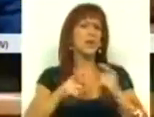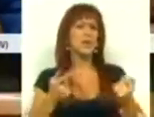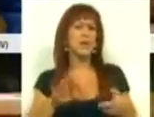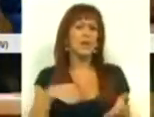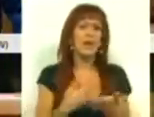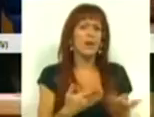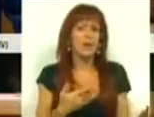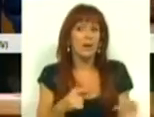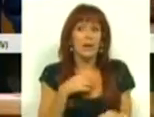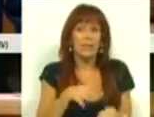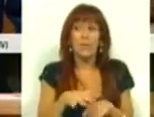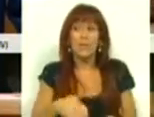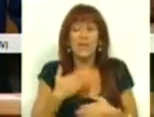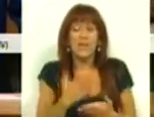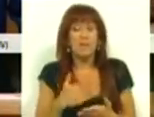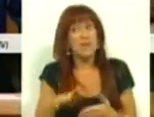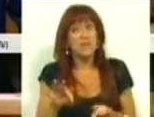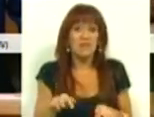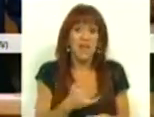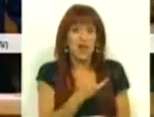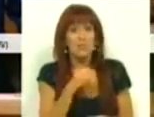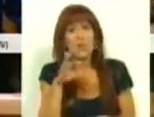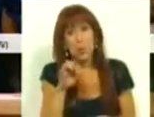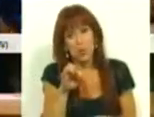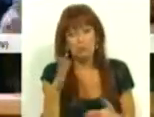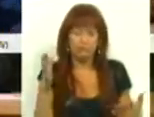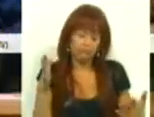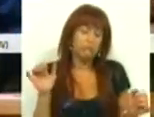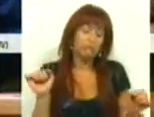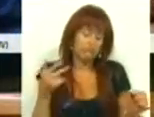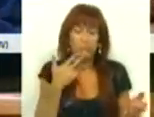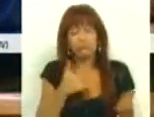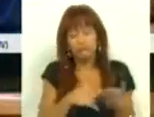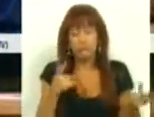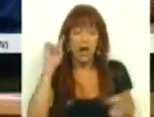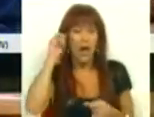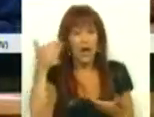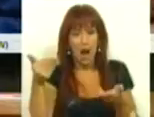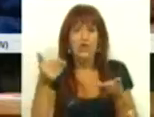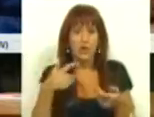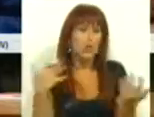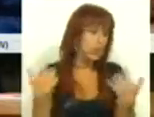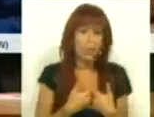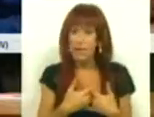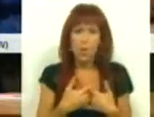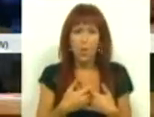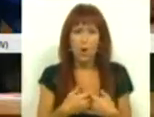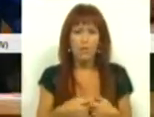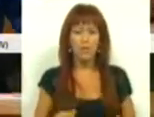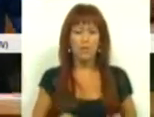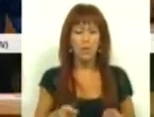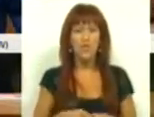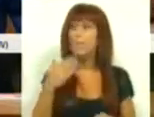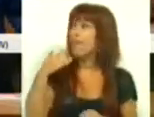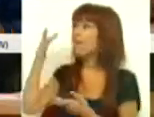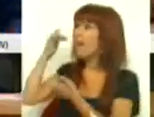cujos efeitos foram mais sentidos a partir do final de 2008. Sim, é verdade, a crise ajudou, sem dúvida, a apressar o pedido